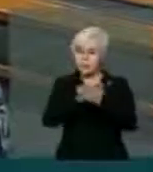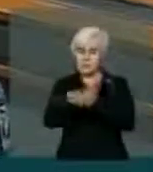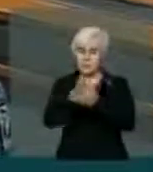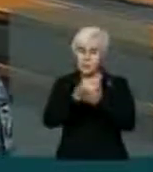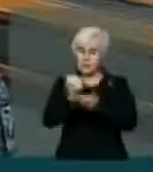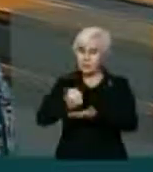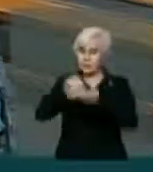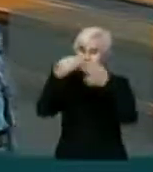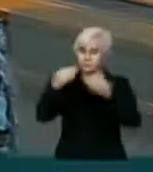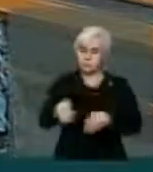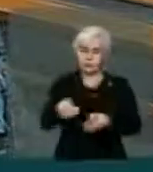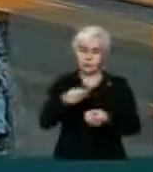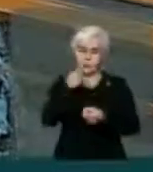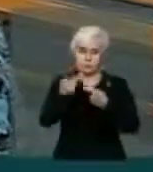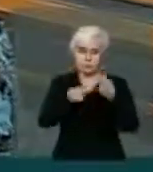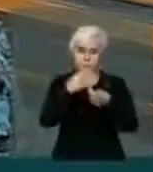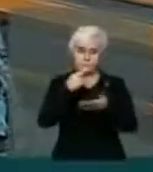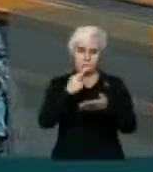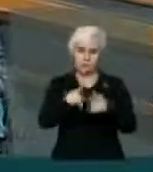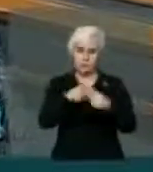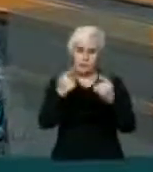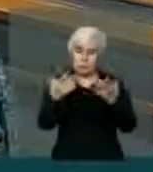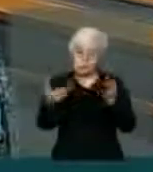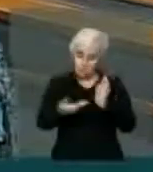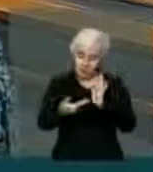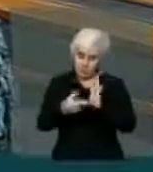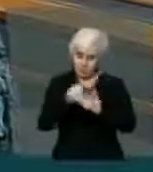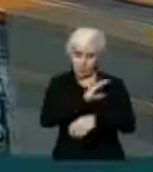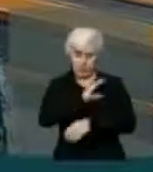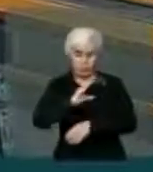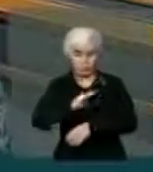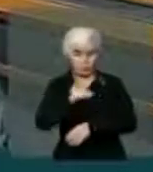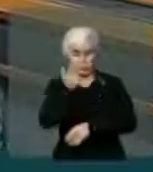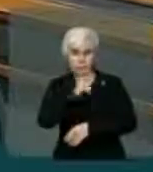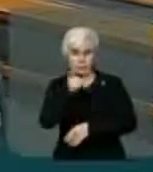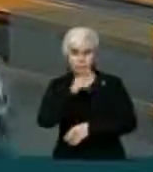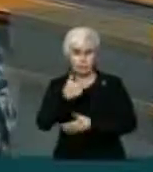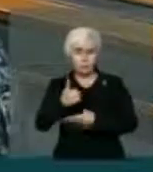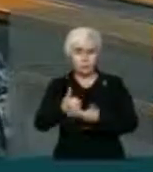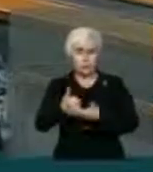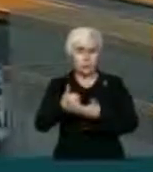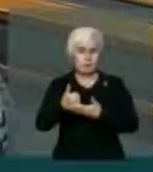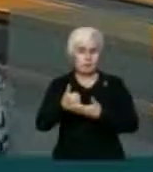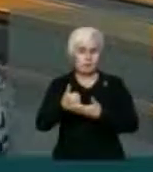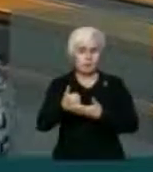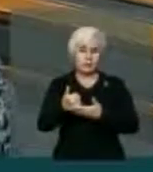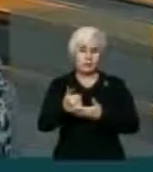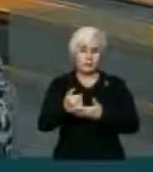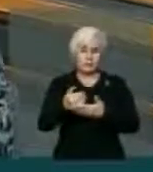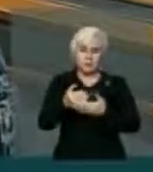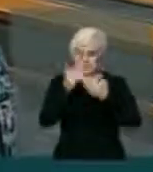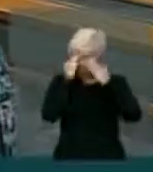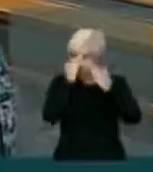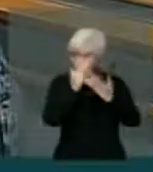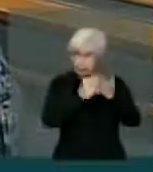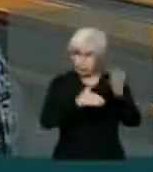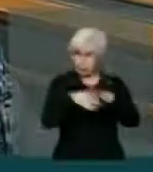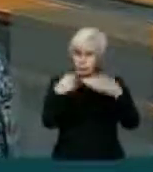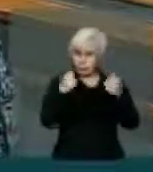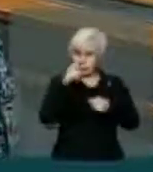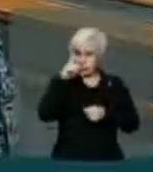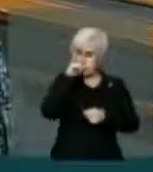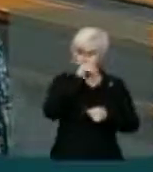objetivos. Mas a Casa e a Comissão não têm como suprir essa dificuldade de podermos,